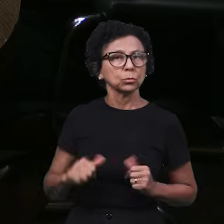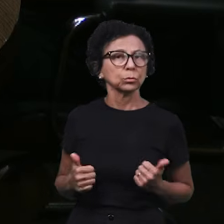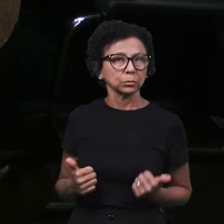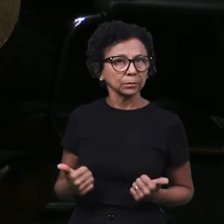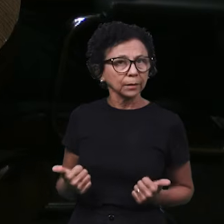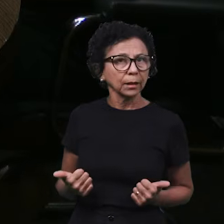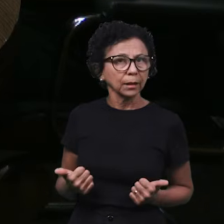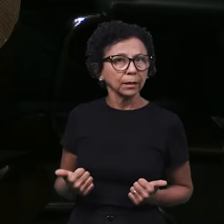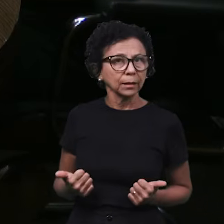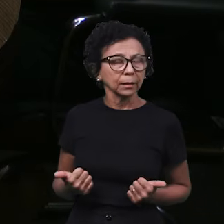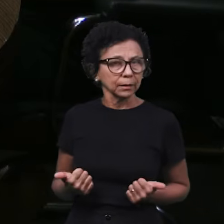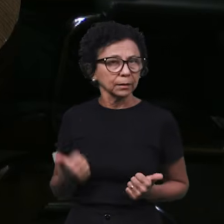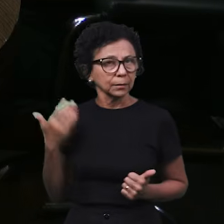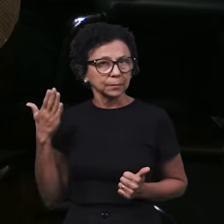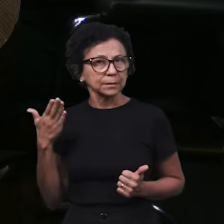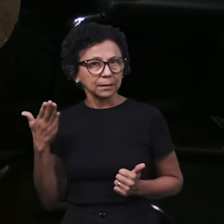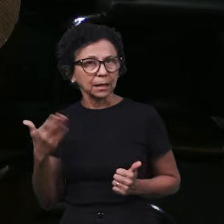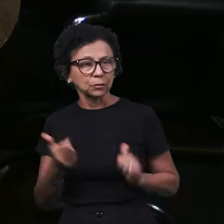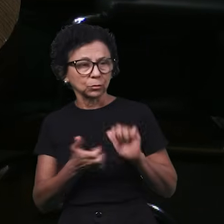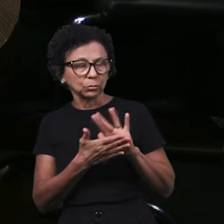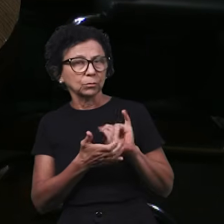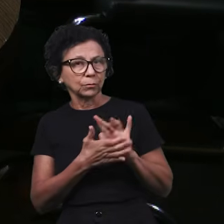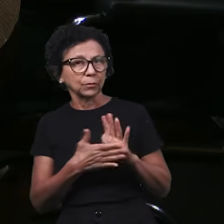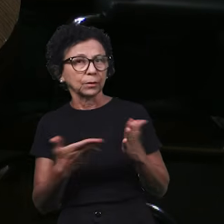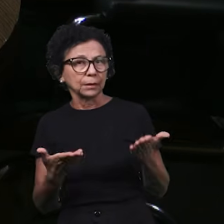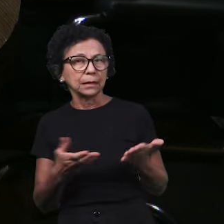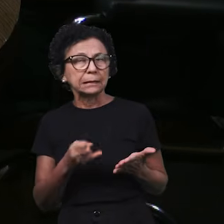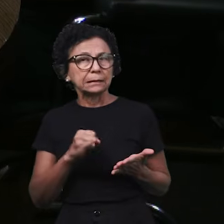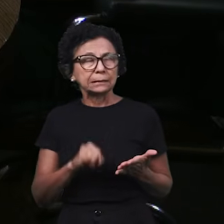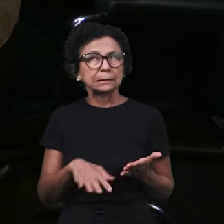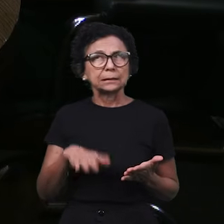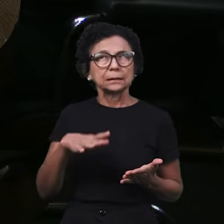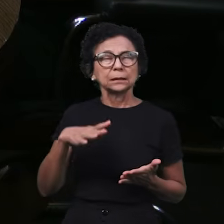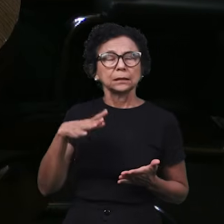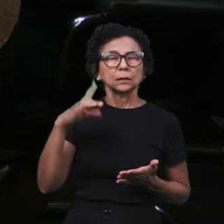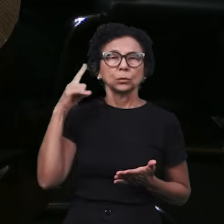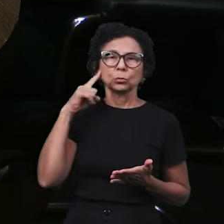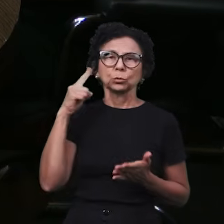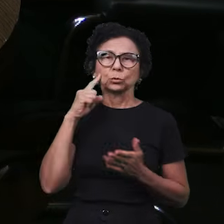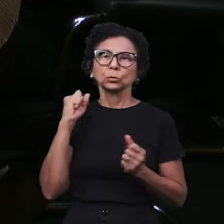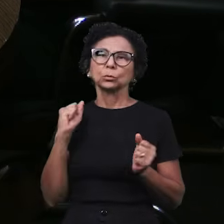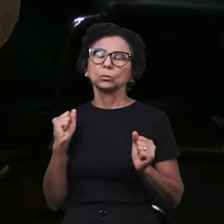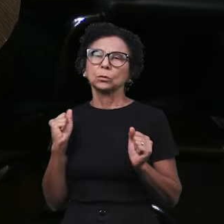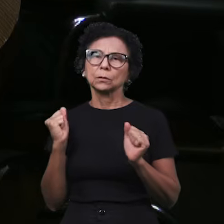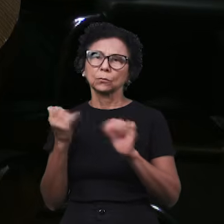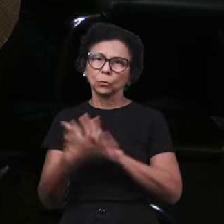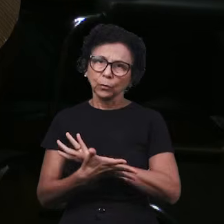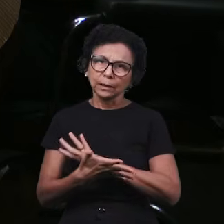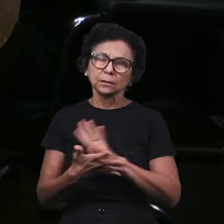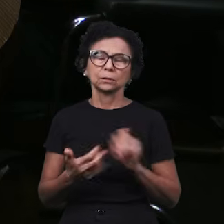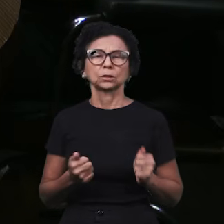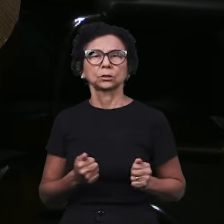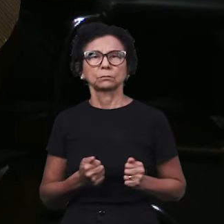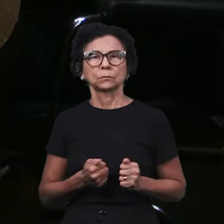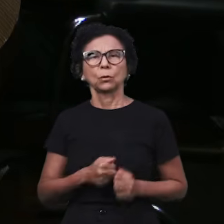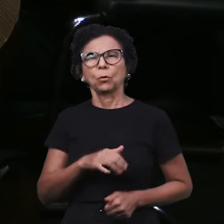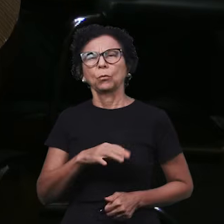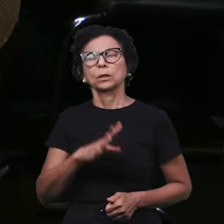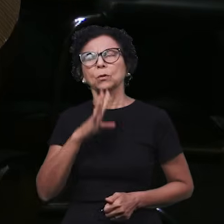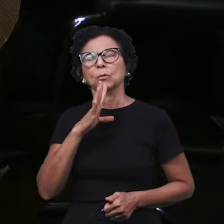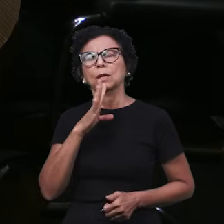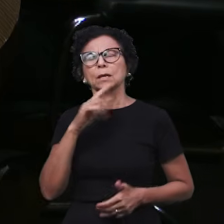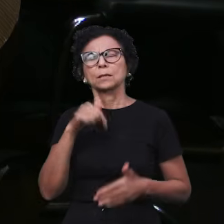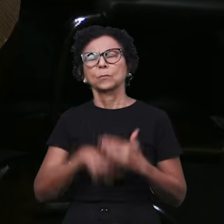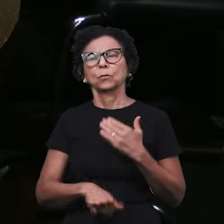comparações. Né? Se for um surdo mais fluente, até oralizado, que conhece bem o português, eu até arrisco